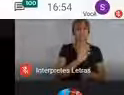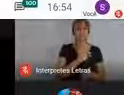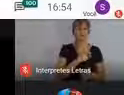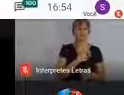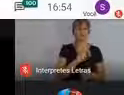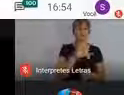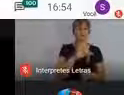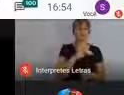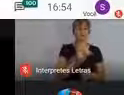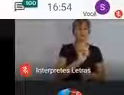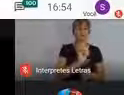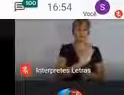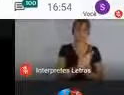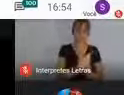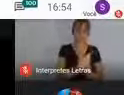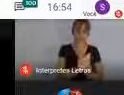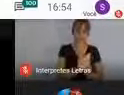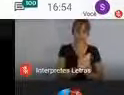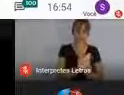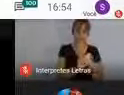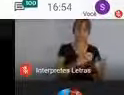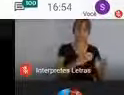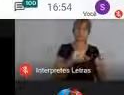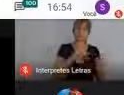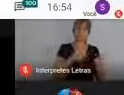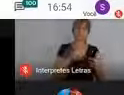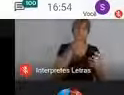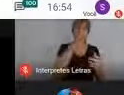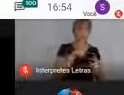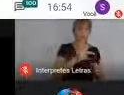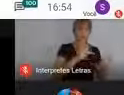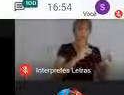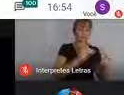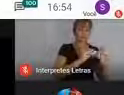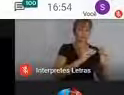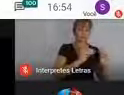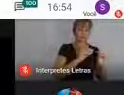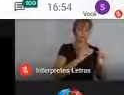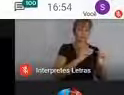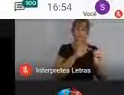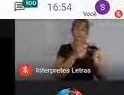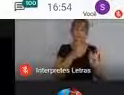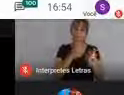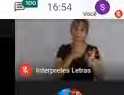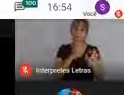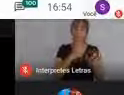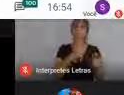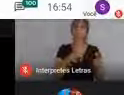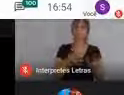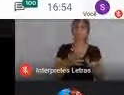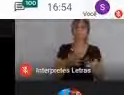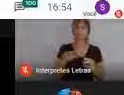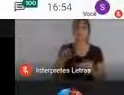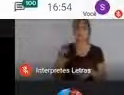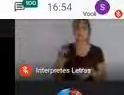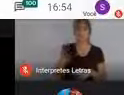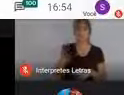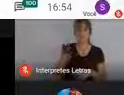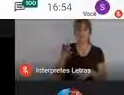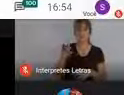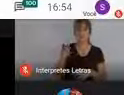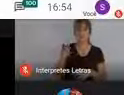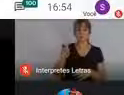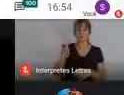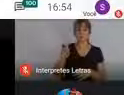impressões do indivíduo, sobre as línguas que ele fala, que a comunidade dele fala, e, por fim, a variável